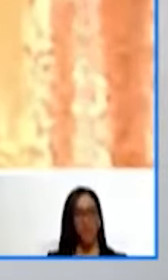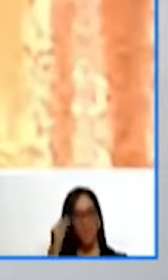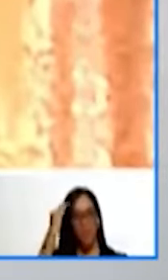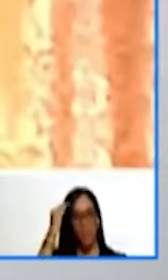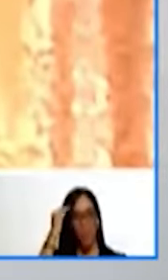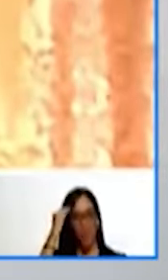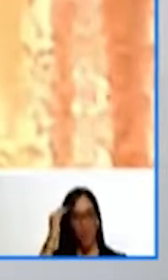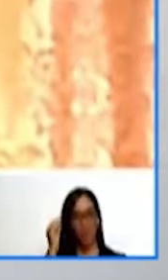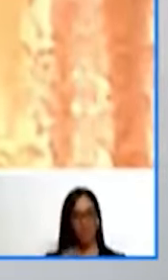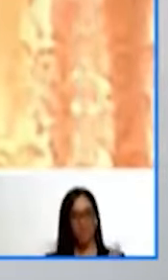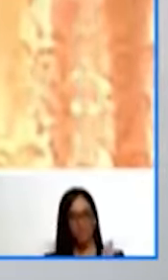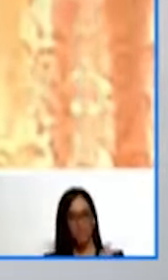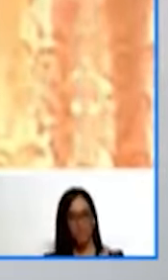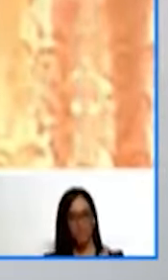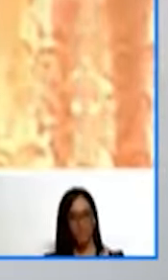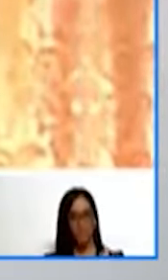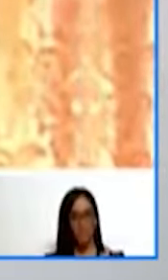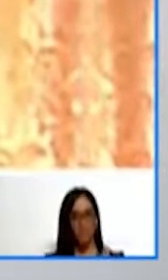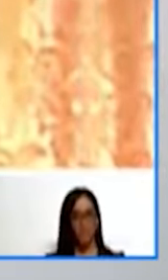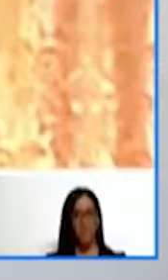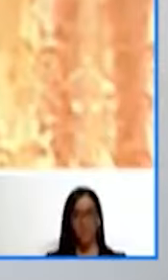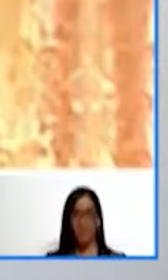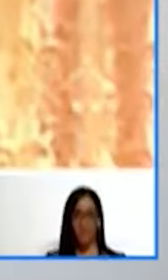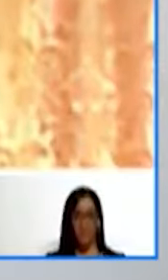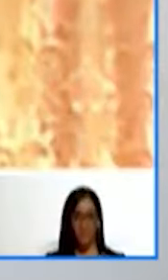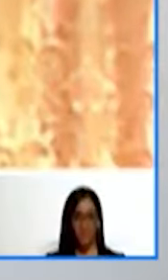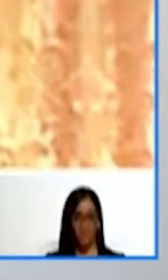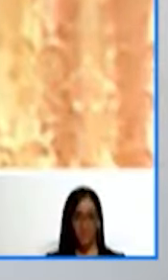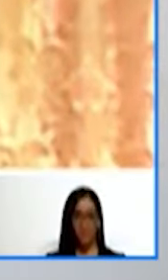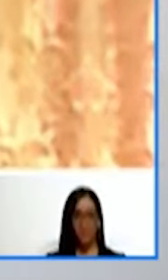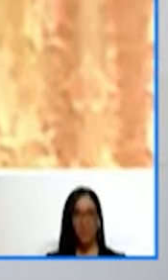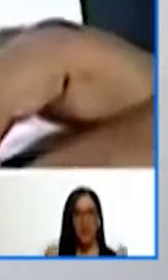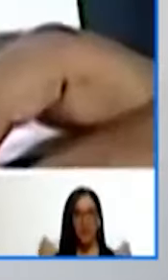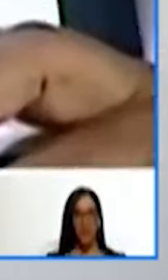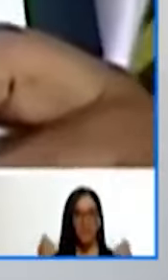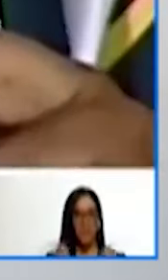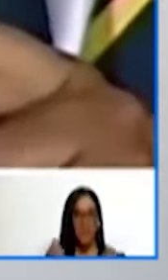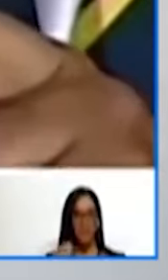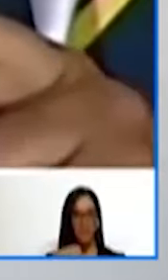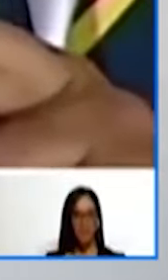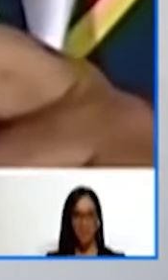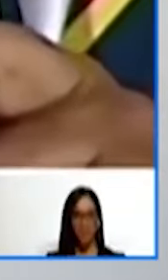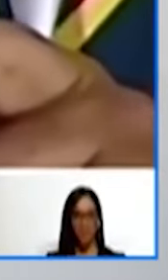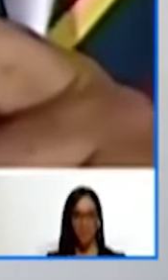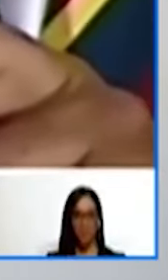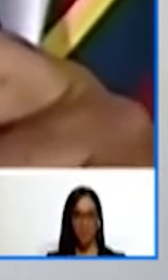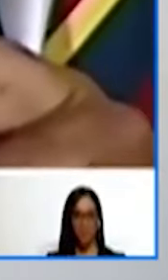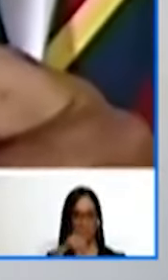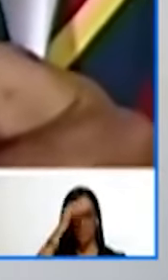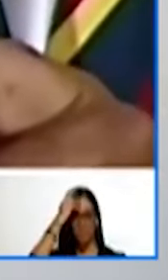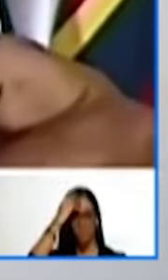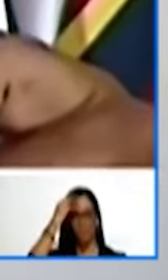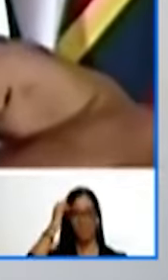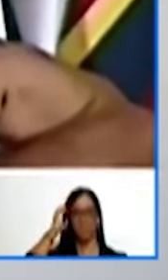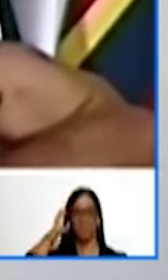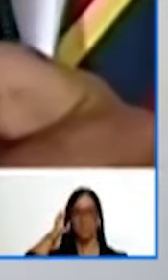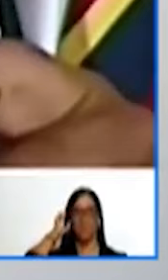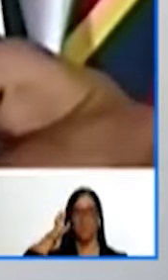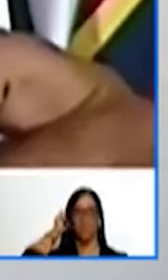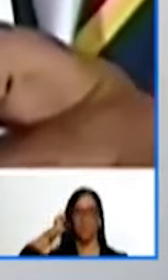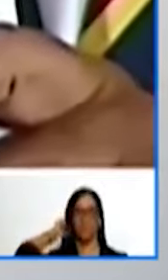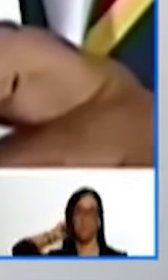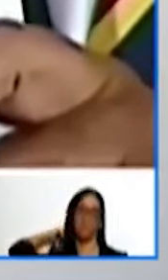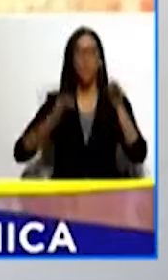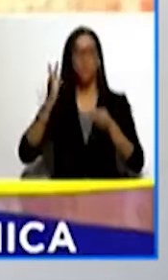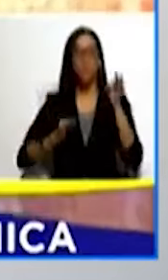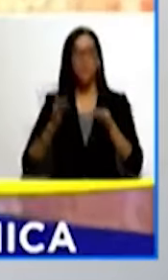sob o ponto de vista sem efeito prático, né? Vocês imaginem, né, nós tivemos claro que em proporções agora, né, fazendo uma correlação interna